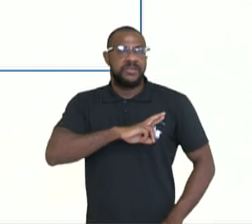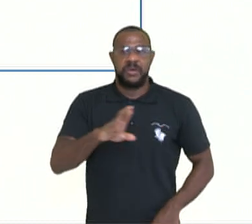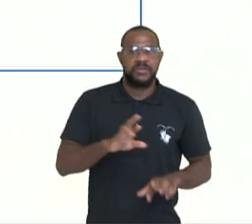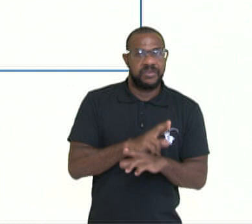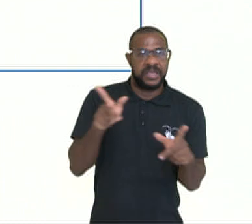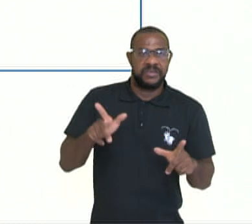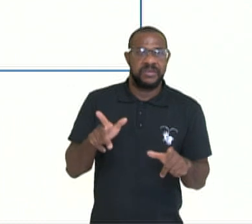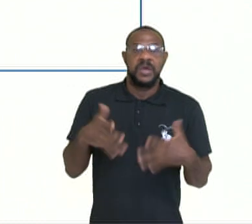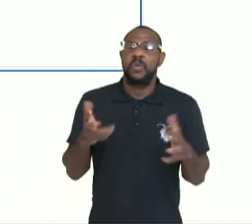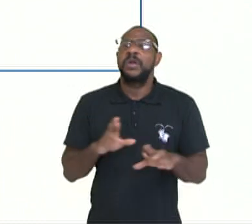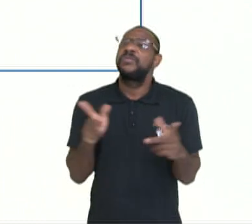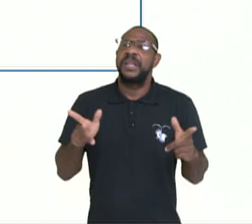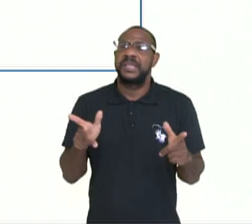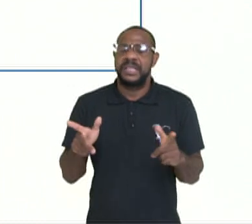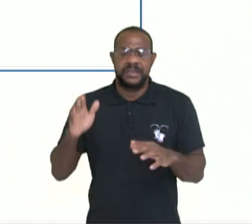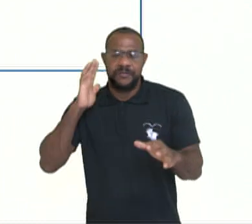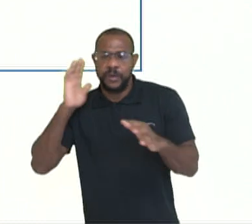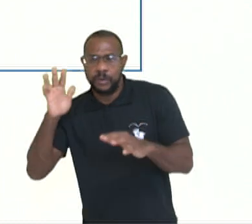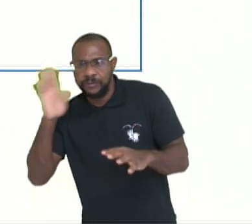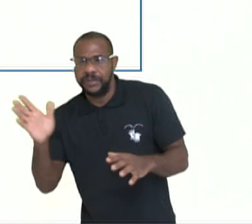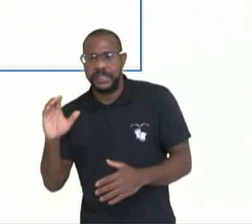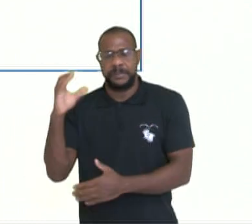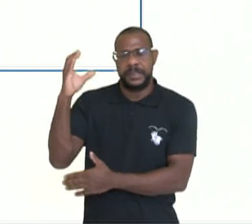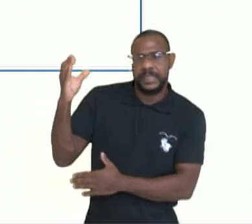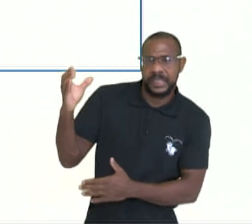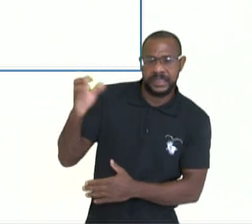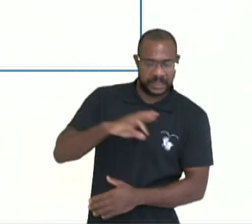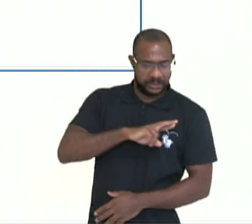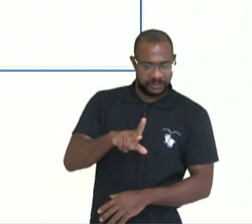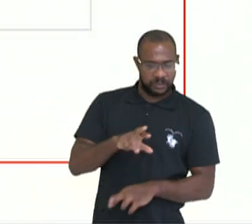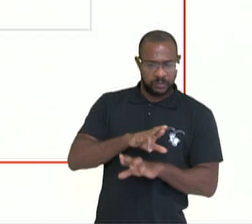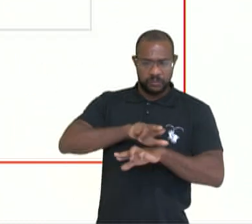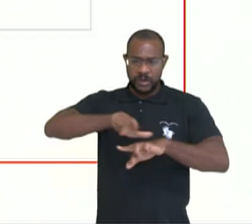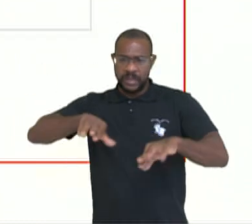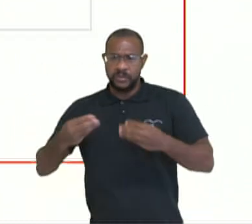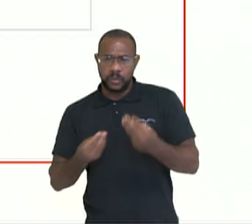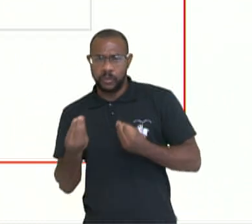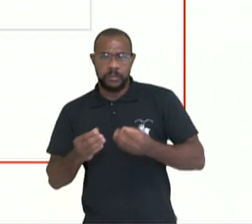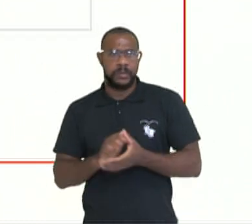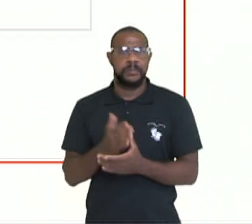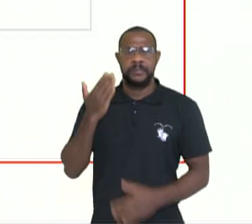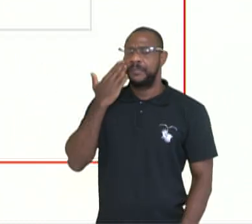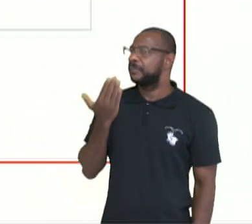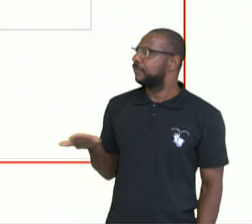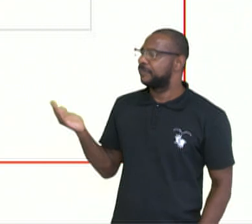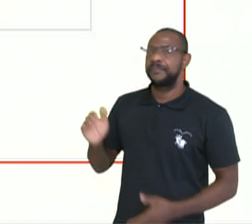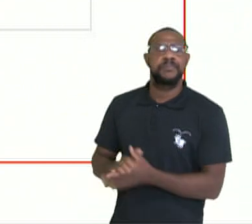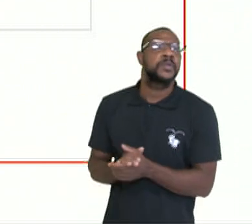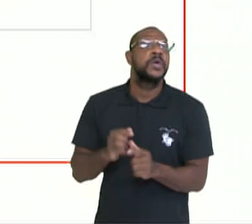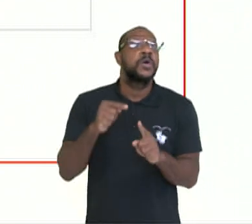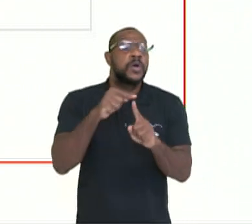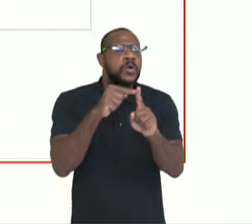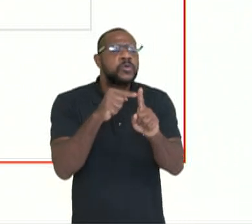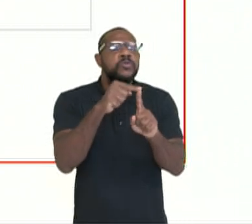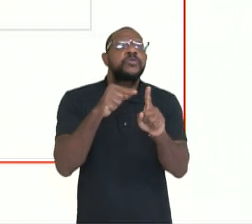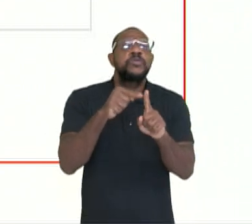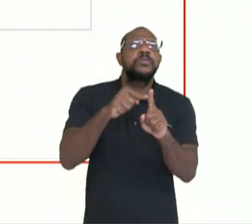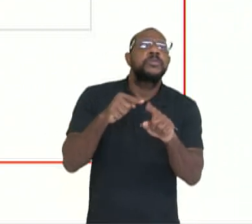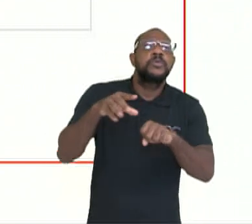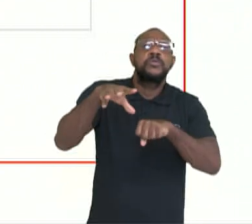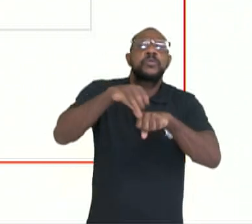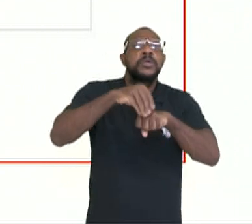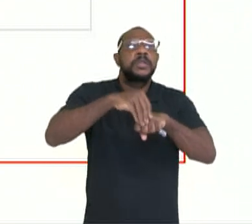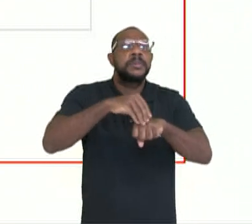ciência e para os outros? Então, se você escreveu desse jeito, com certeza você acertou essa questão. Então, vamos lá. Os tipos de conhecimento, diferente